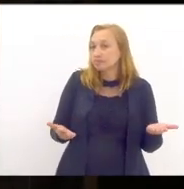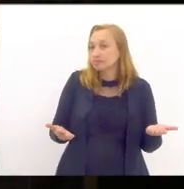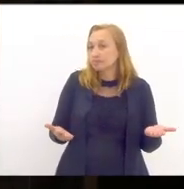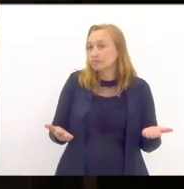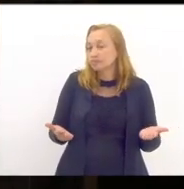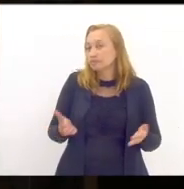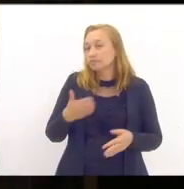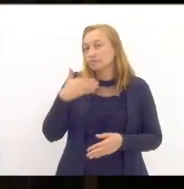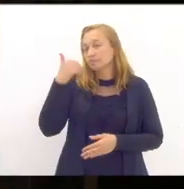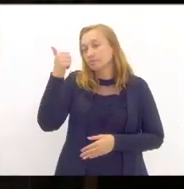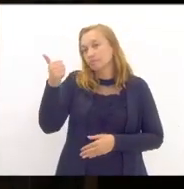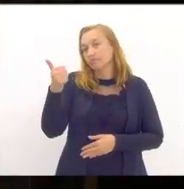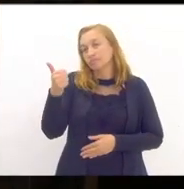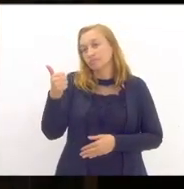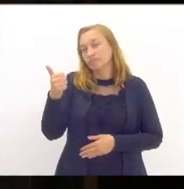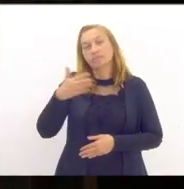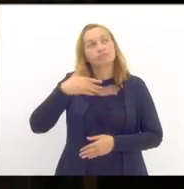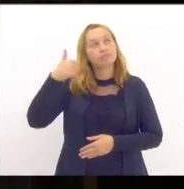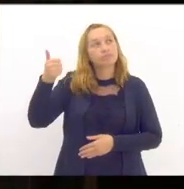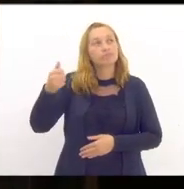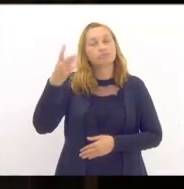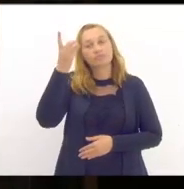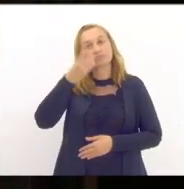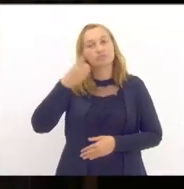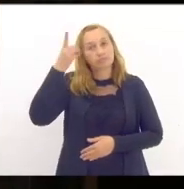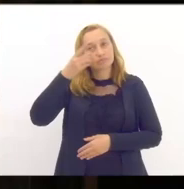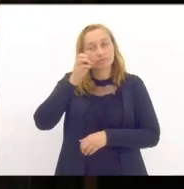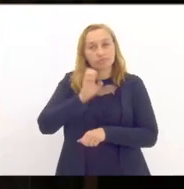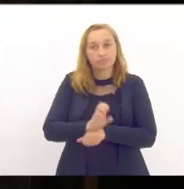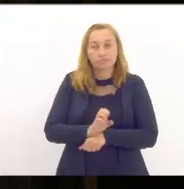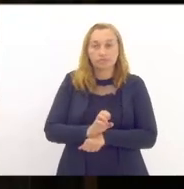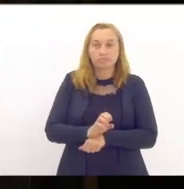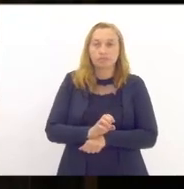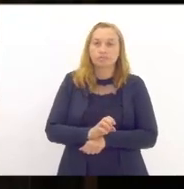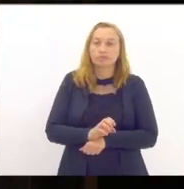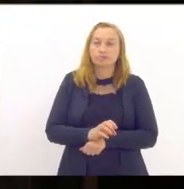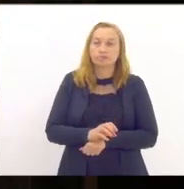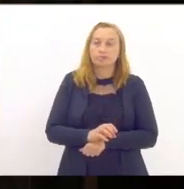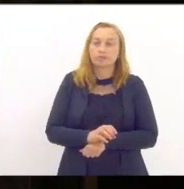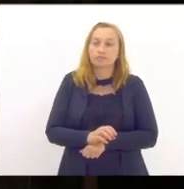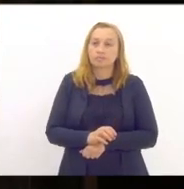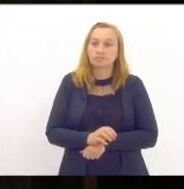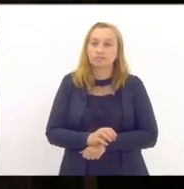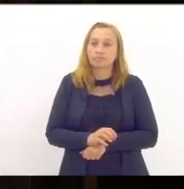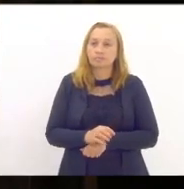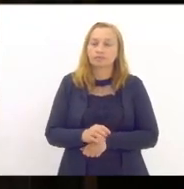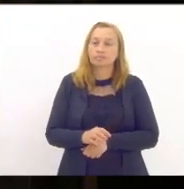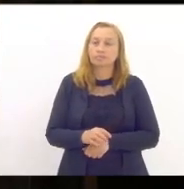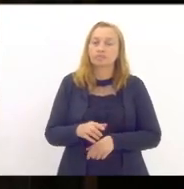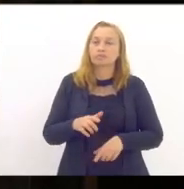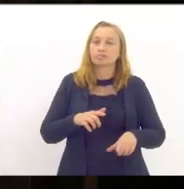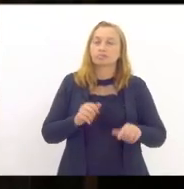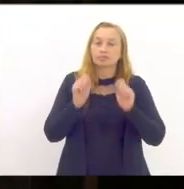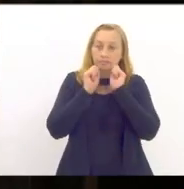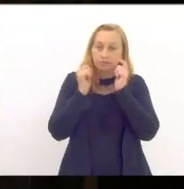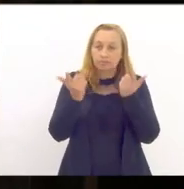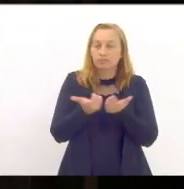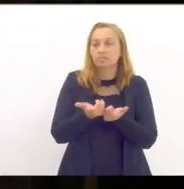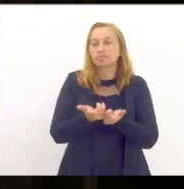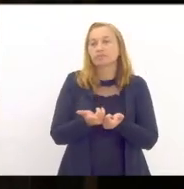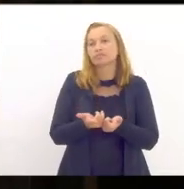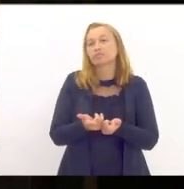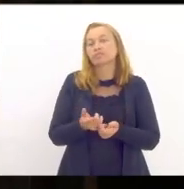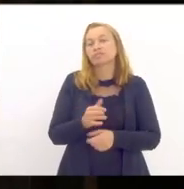dos melhores, se não for o melhor deputado estadual que passou pela Assembleia Legislativa do Estado do Rio de